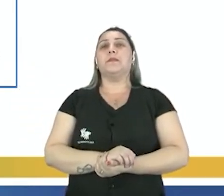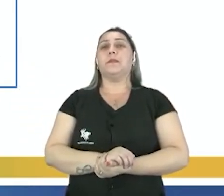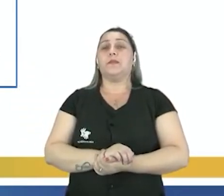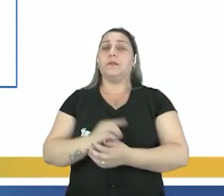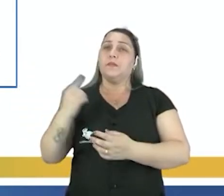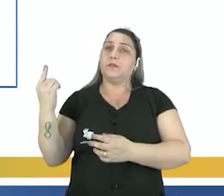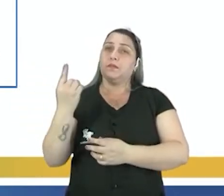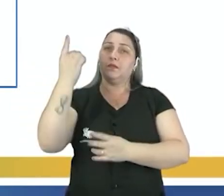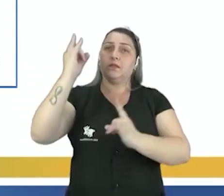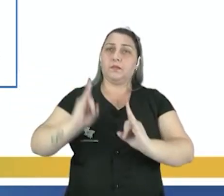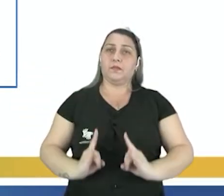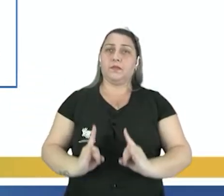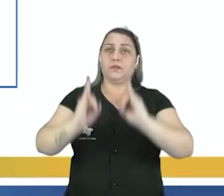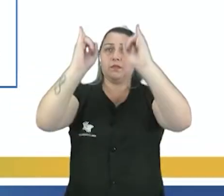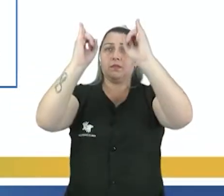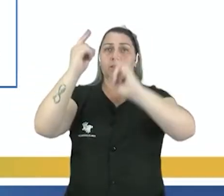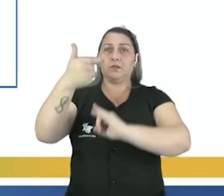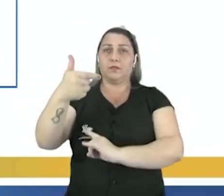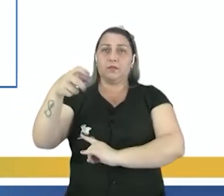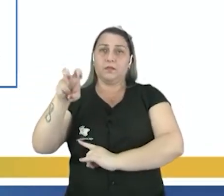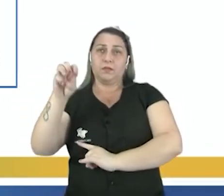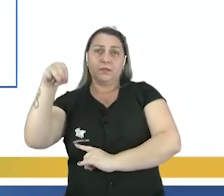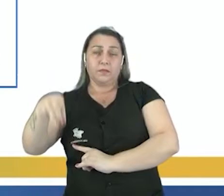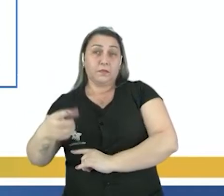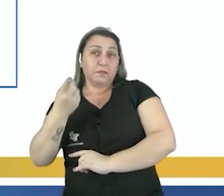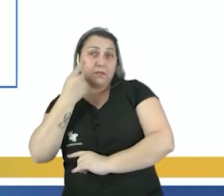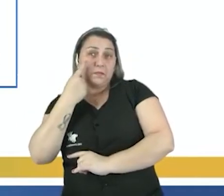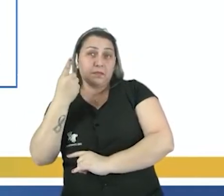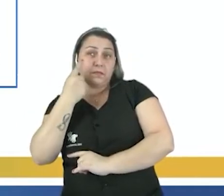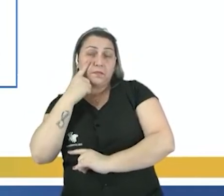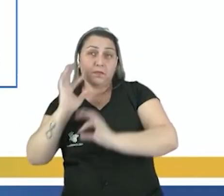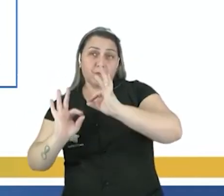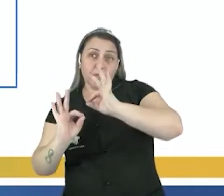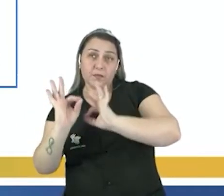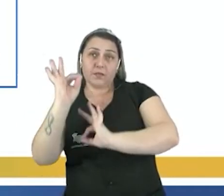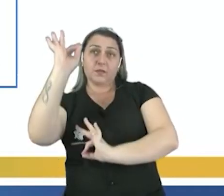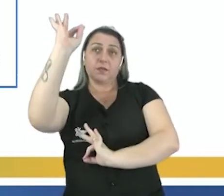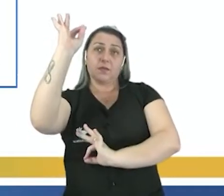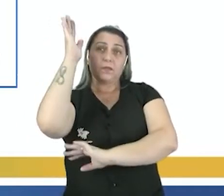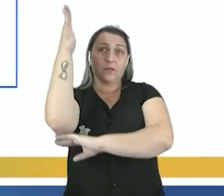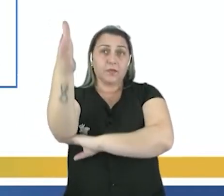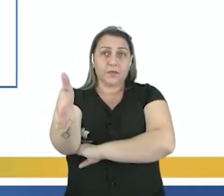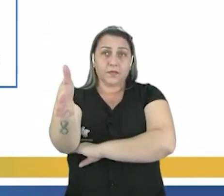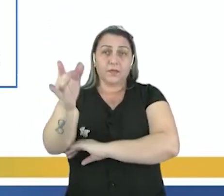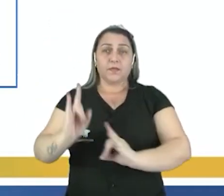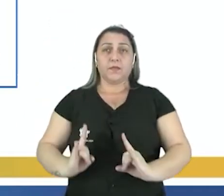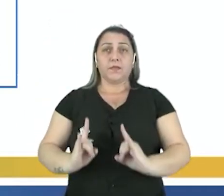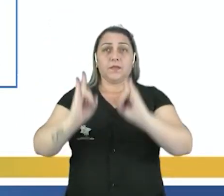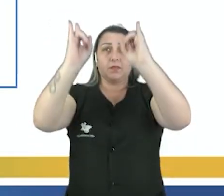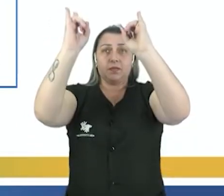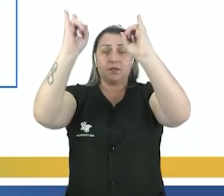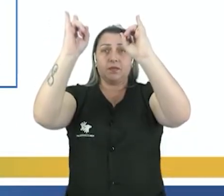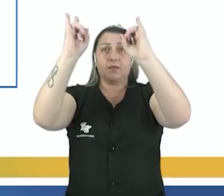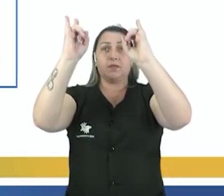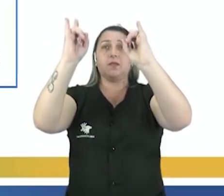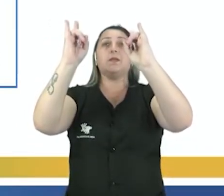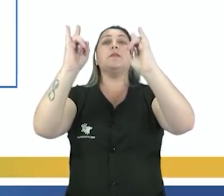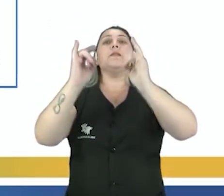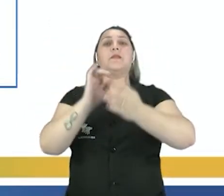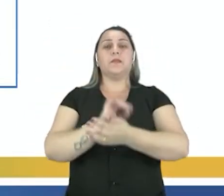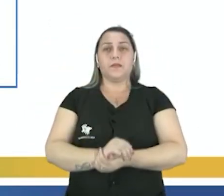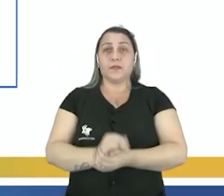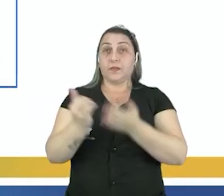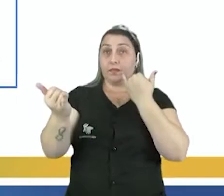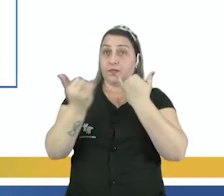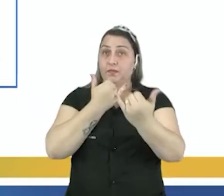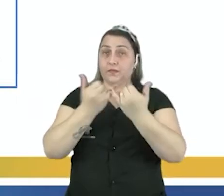que a altura do prédio é 25 metros. Repare que nós não medimos diretamente a altura do prédio. Nós usamos aí um artifício geométrico de